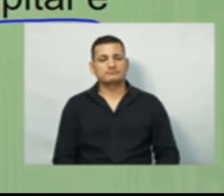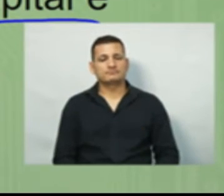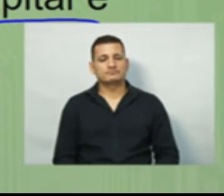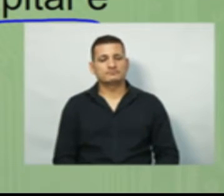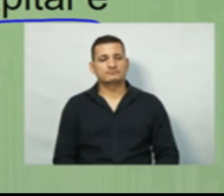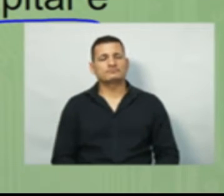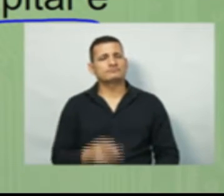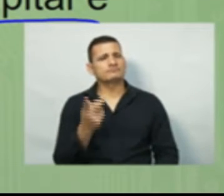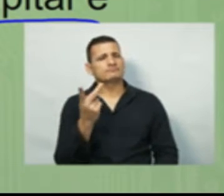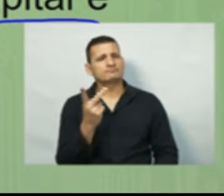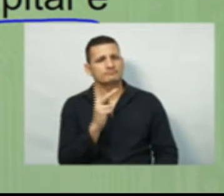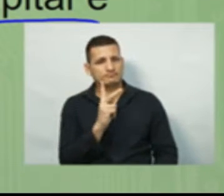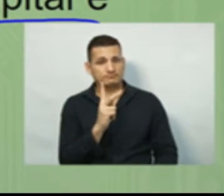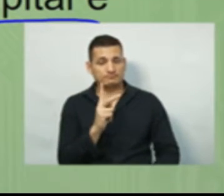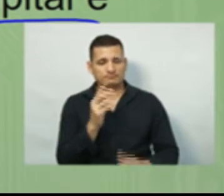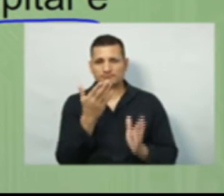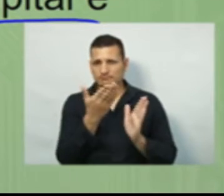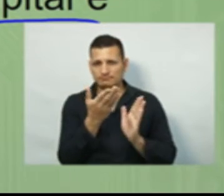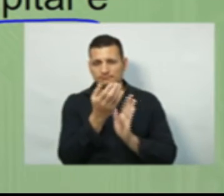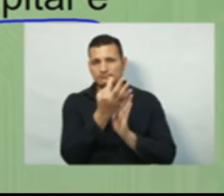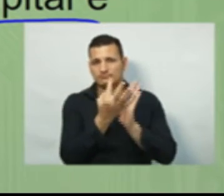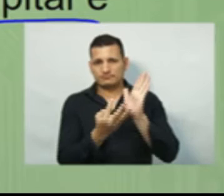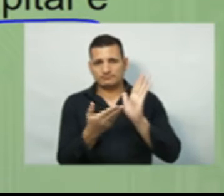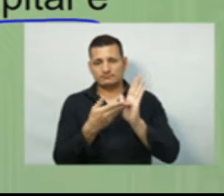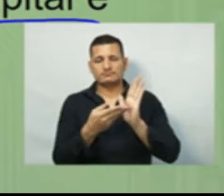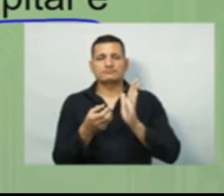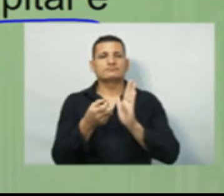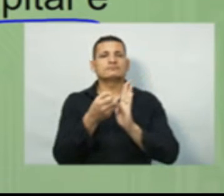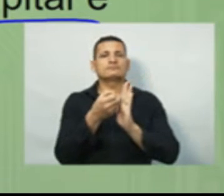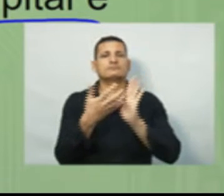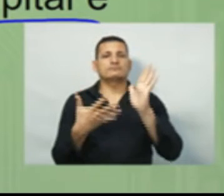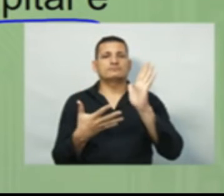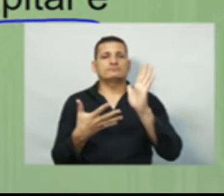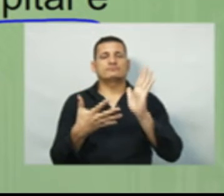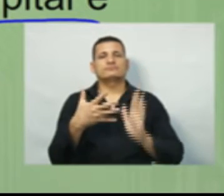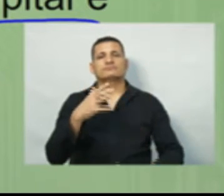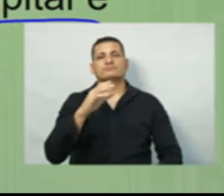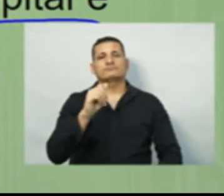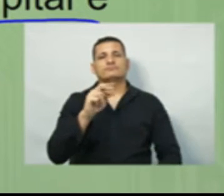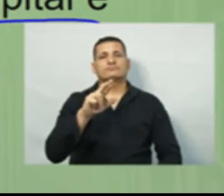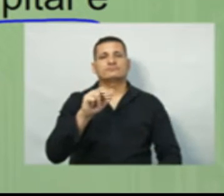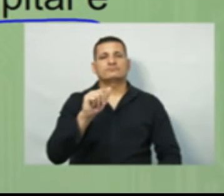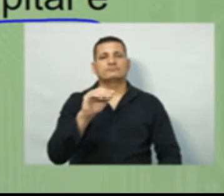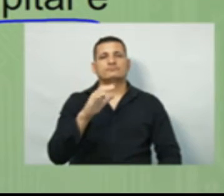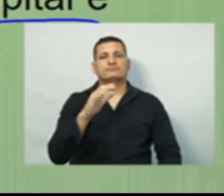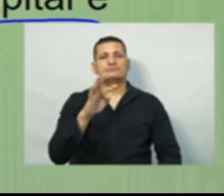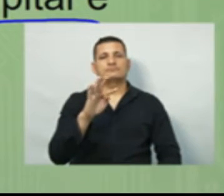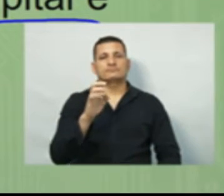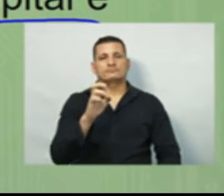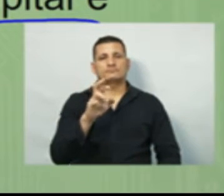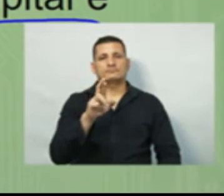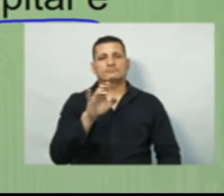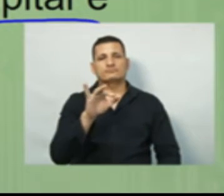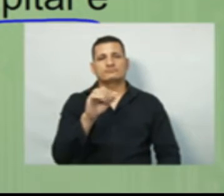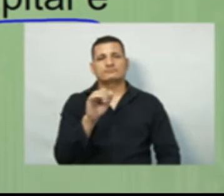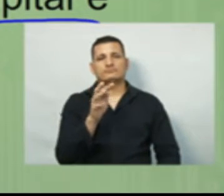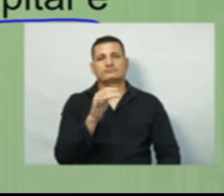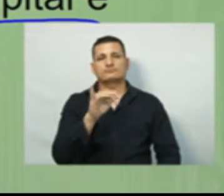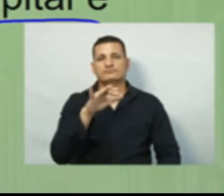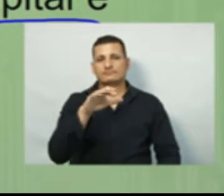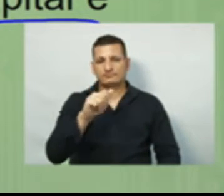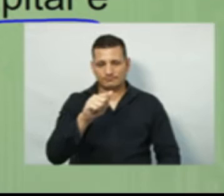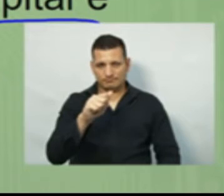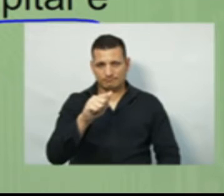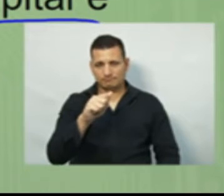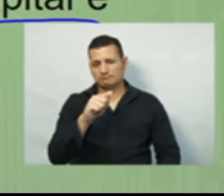sua característica, essa questão da característica de sustentado aumento